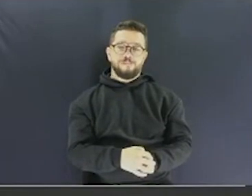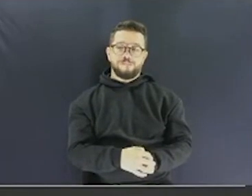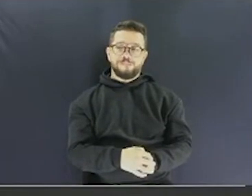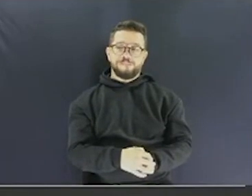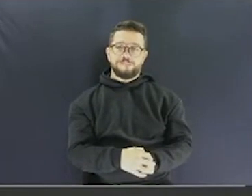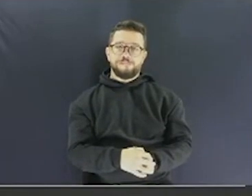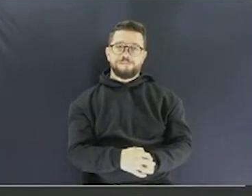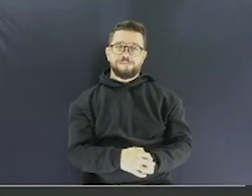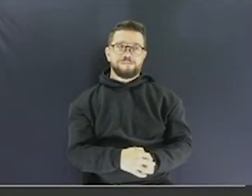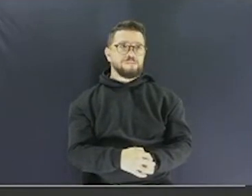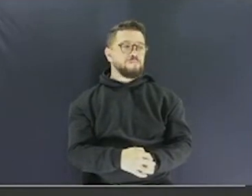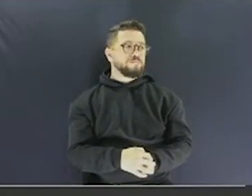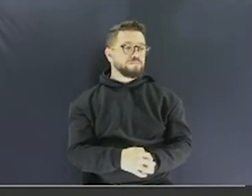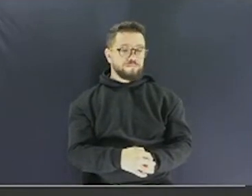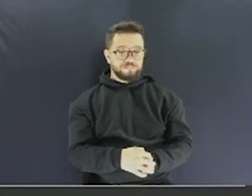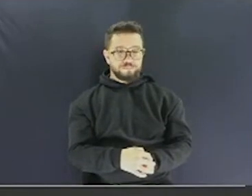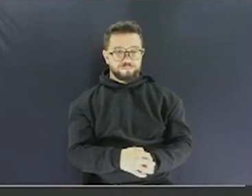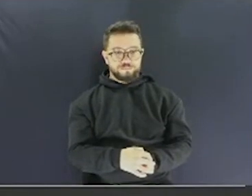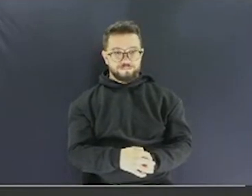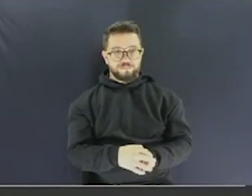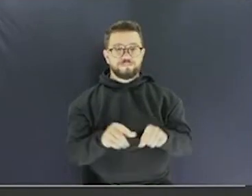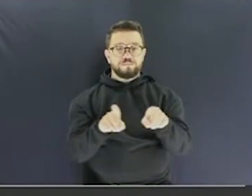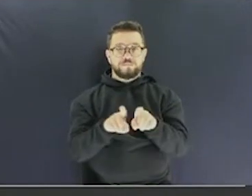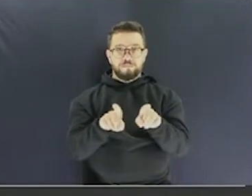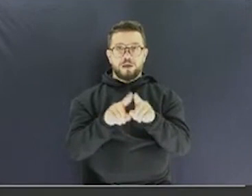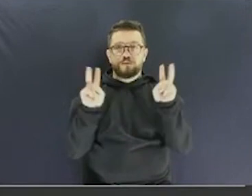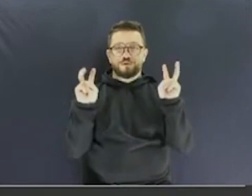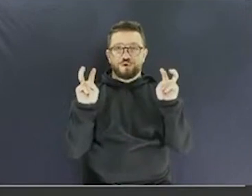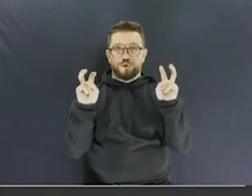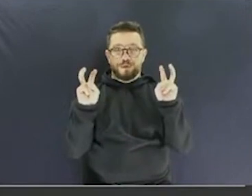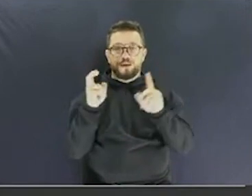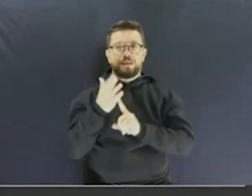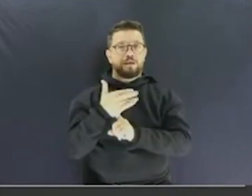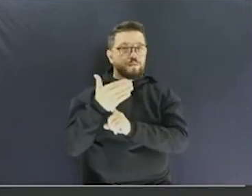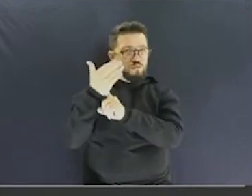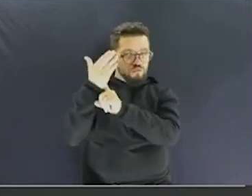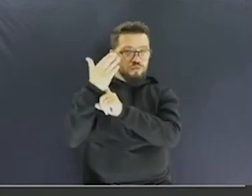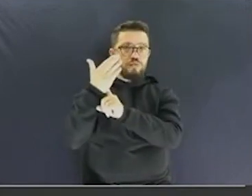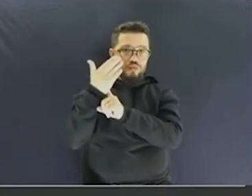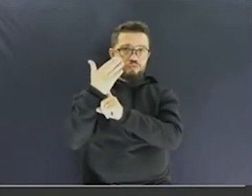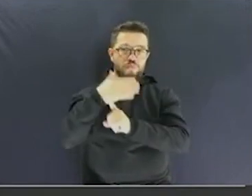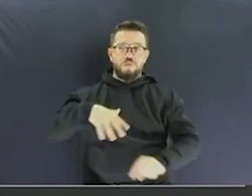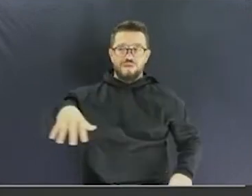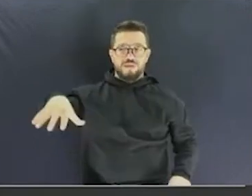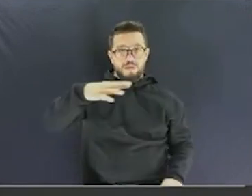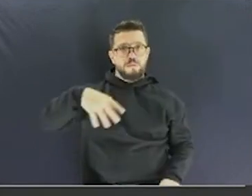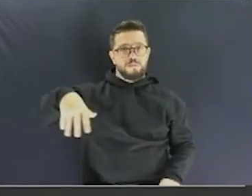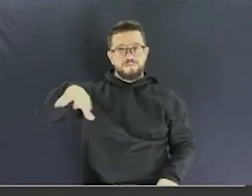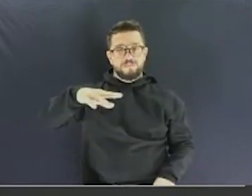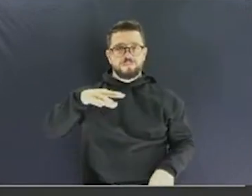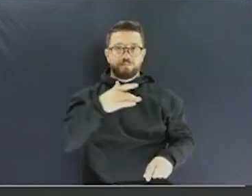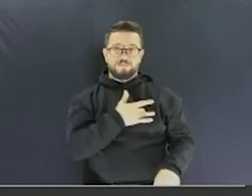A gente tem a questão da integração da tecnologia nas questões de saúde. Então, um pequeno exemplo dessa integração de tecnologia